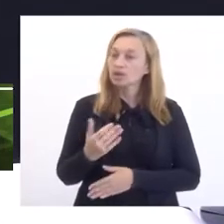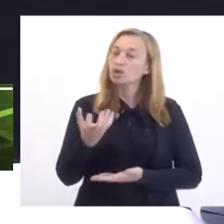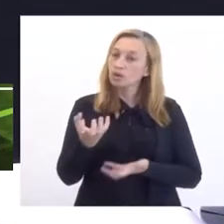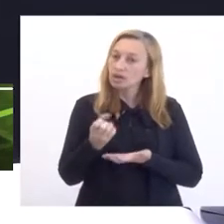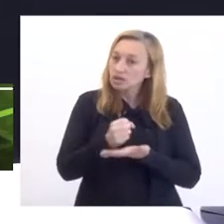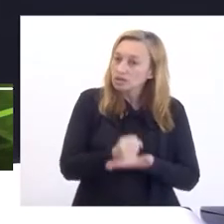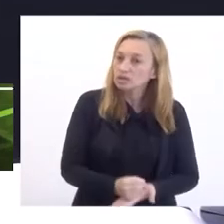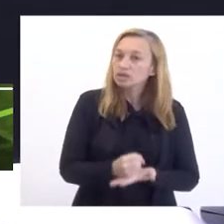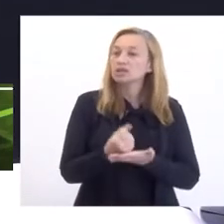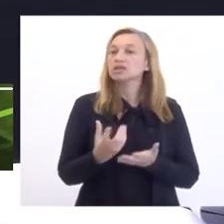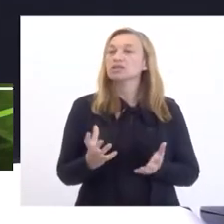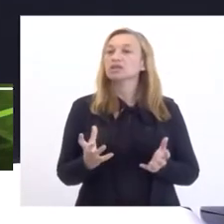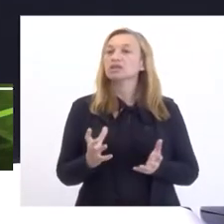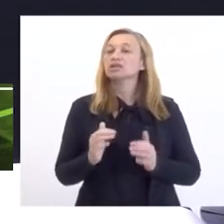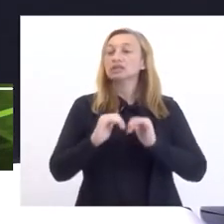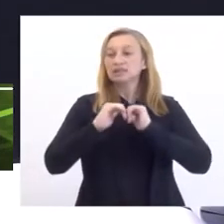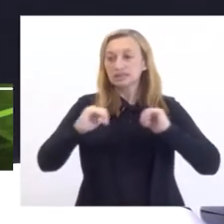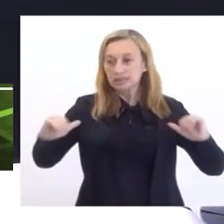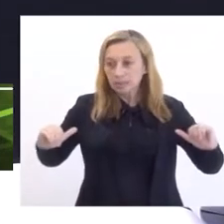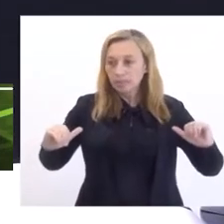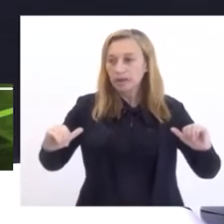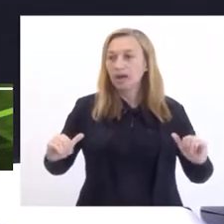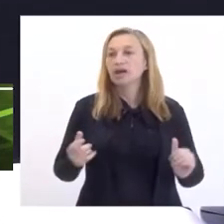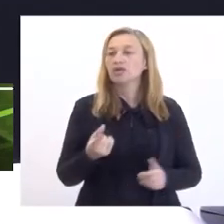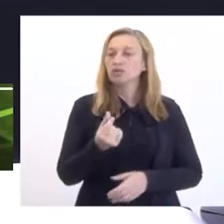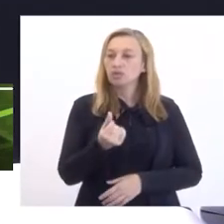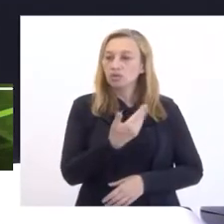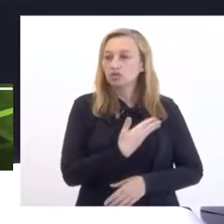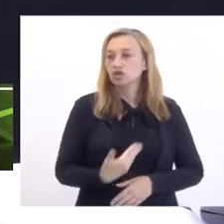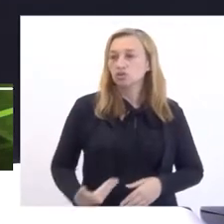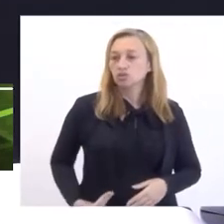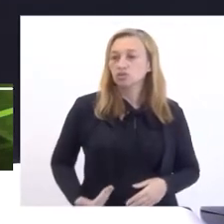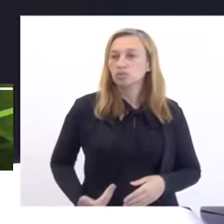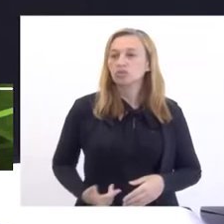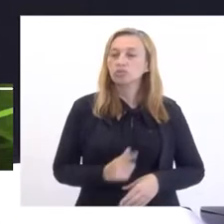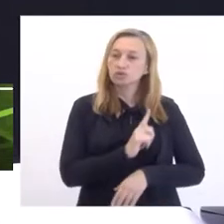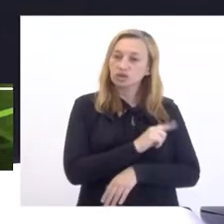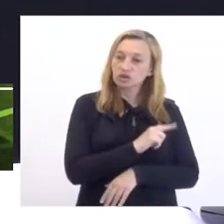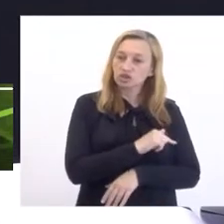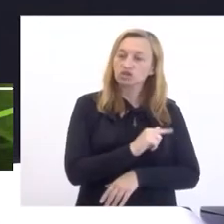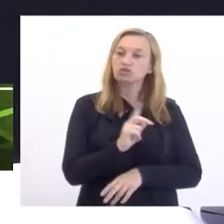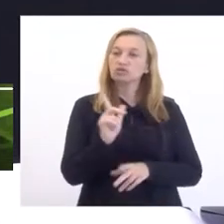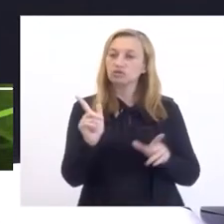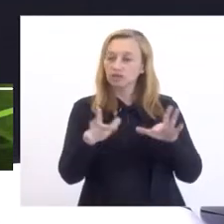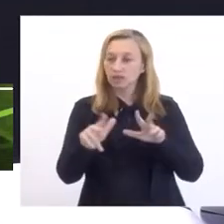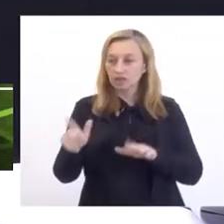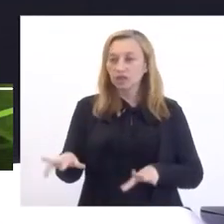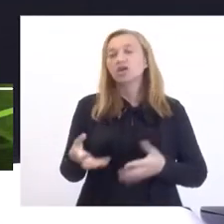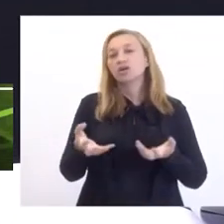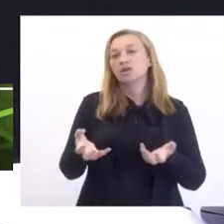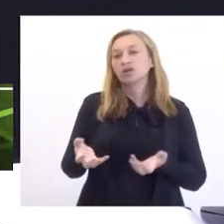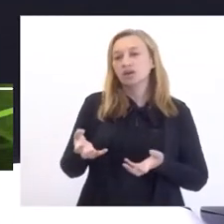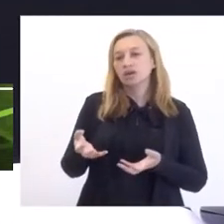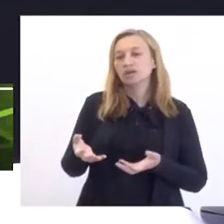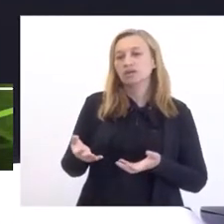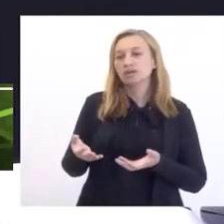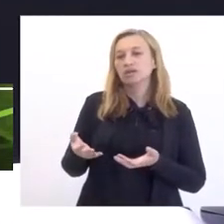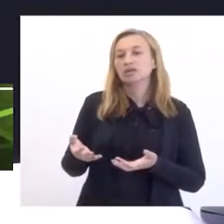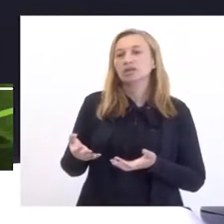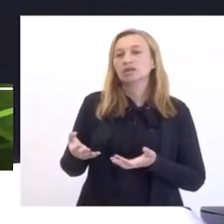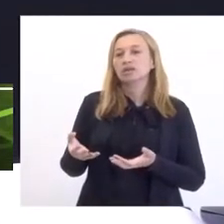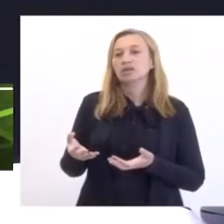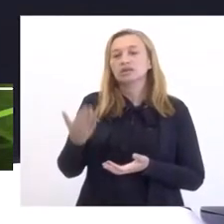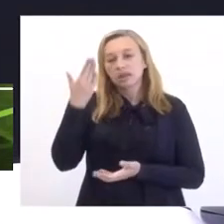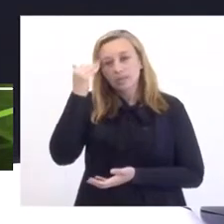sustentar que as contas sejam separadas. E eu quero a decisão do Pleno se a minha posição está certa ou está